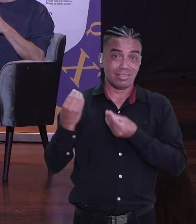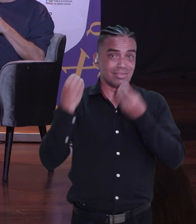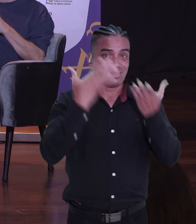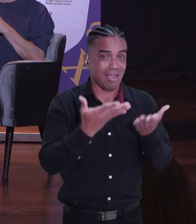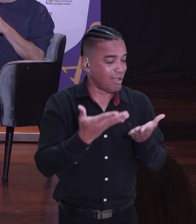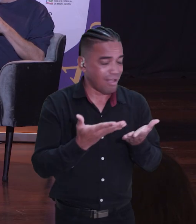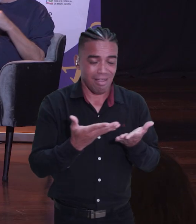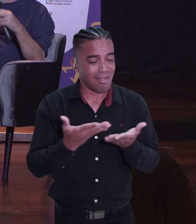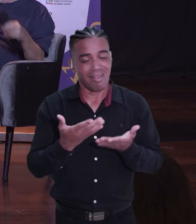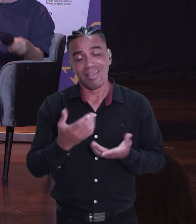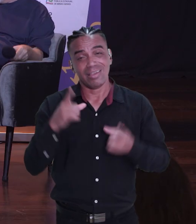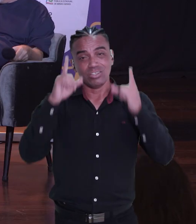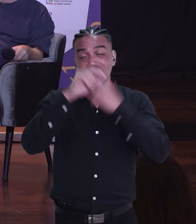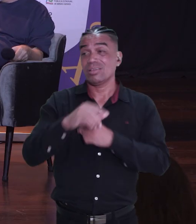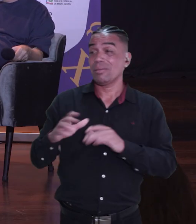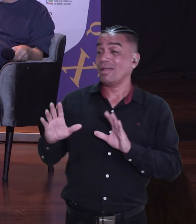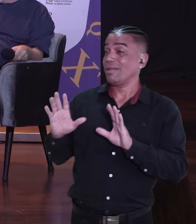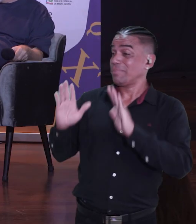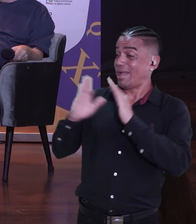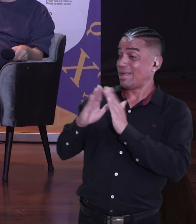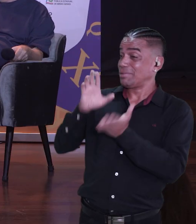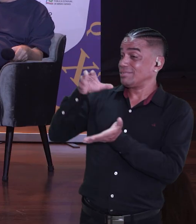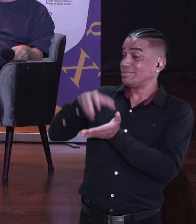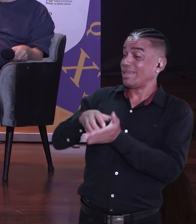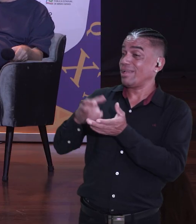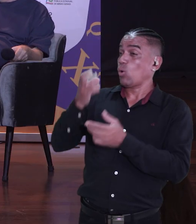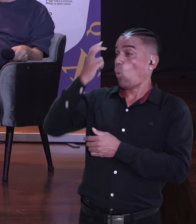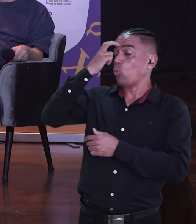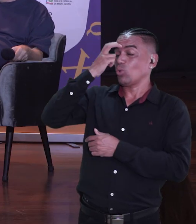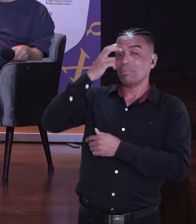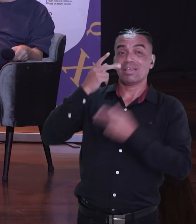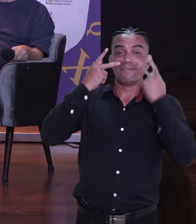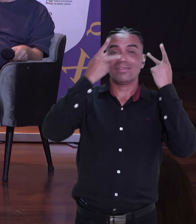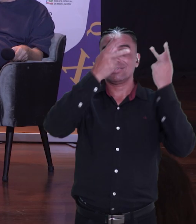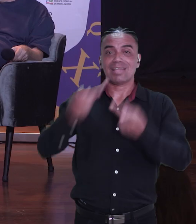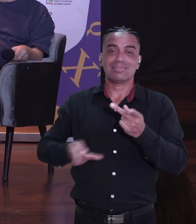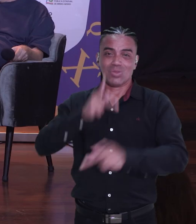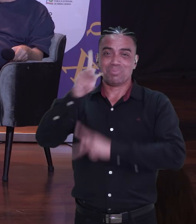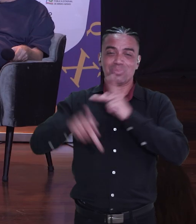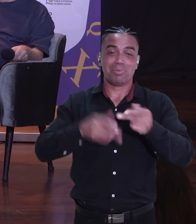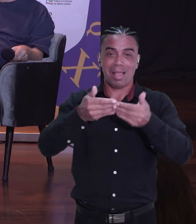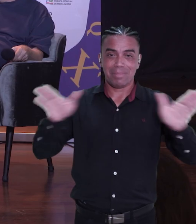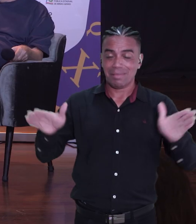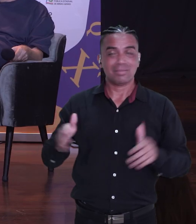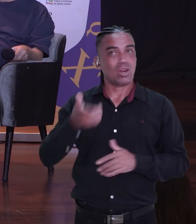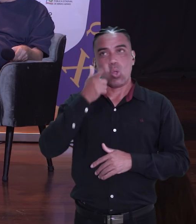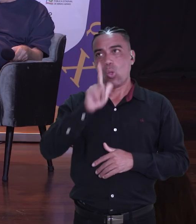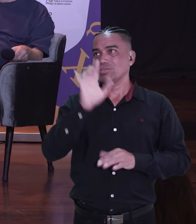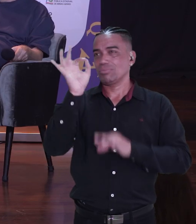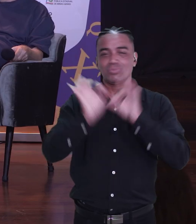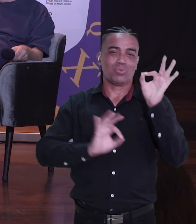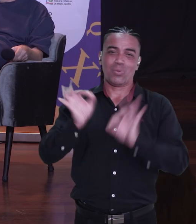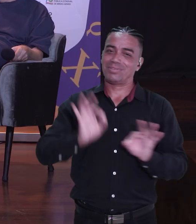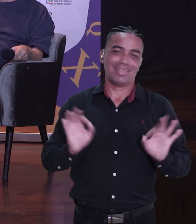Hoje você doar uma coisa é coisa mais complicada. A casa parece um centro cultural. Eu digo para ele que devia ser aberta à visitação pública, mas